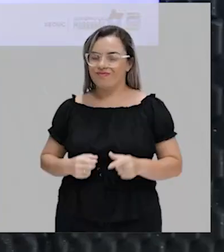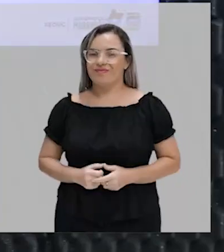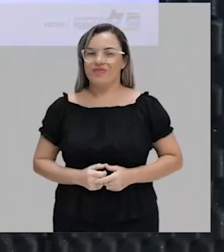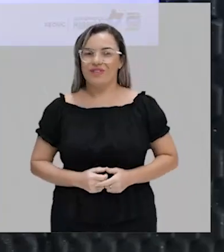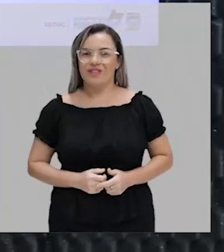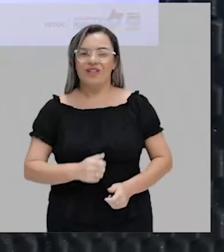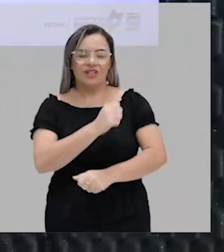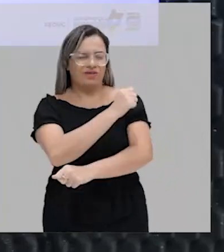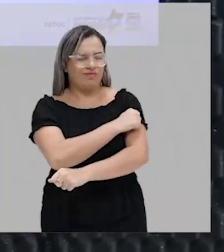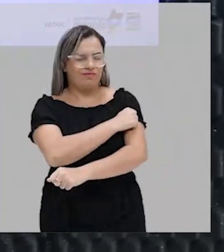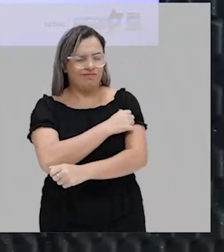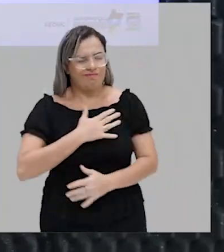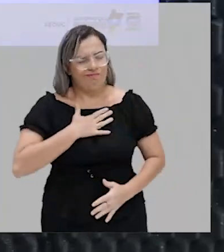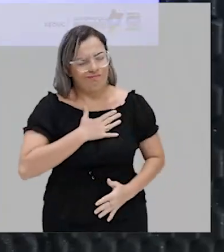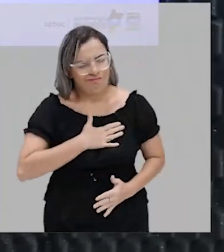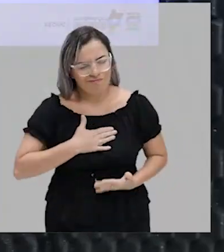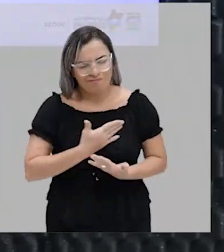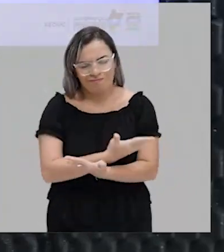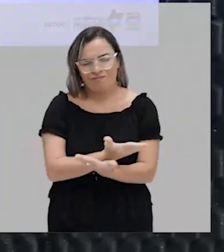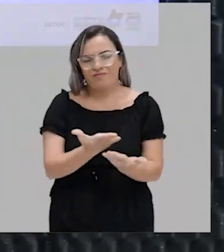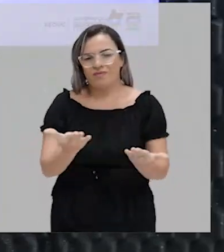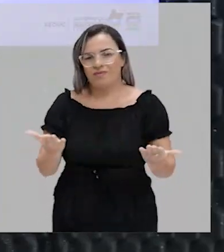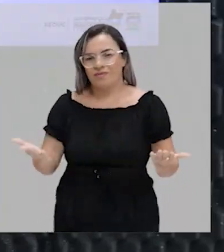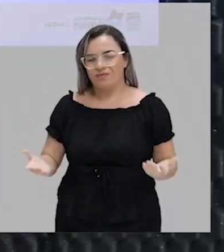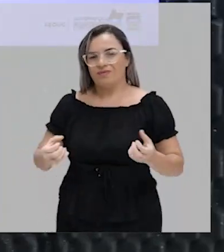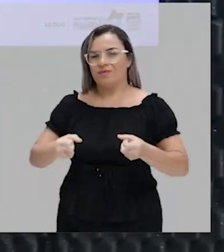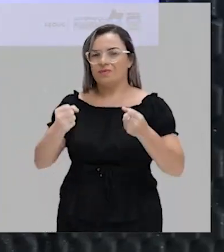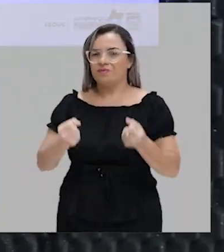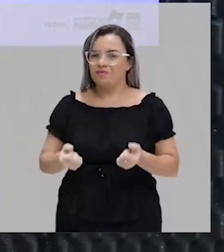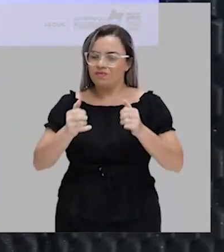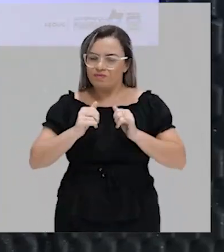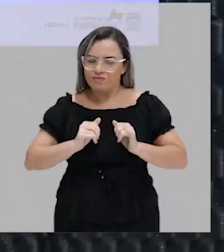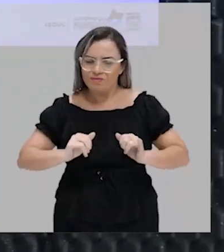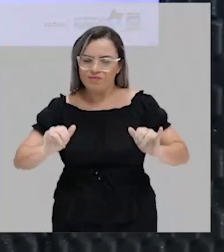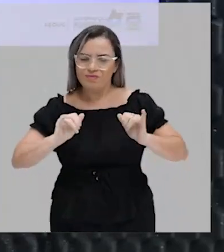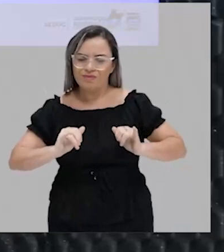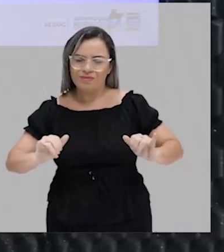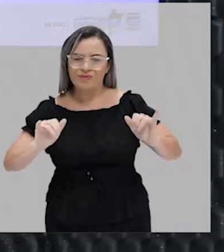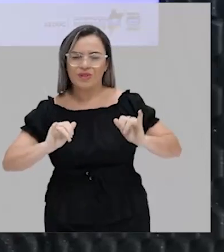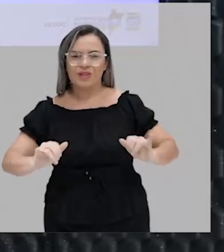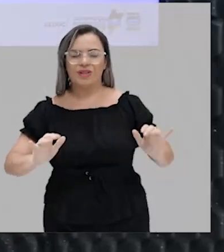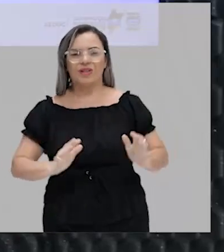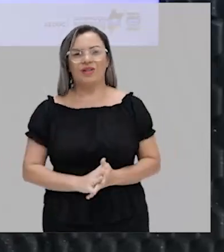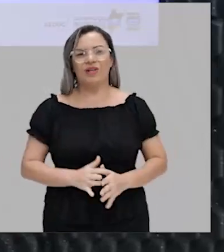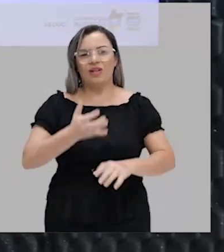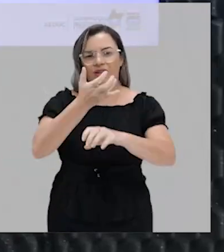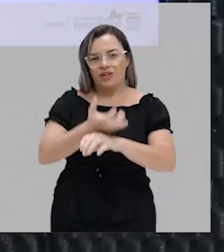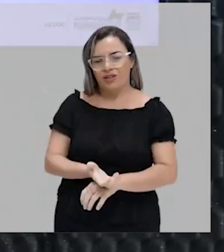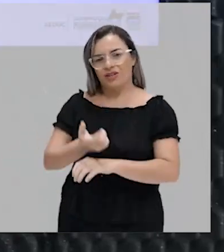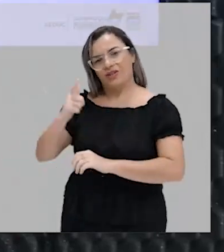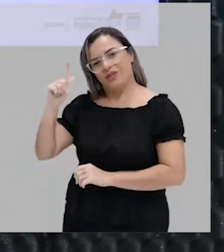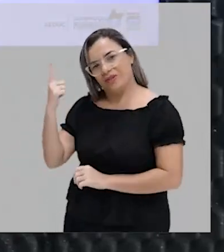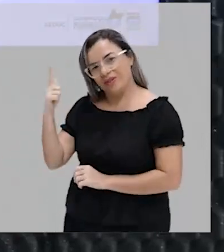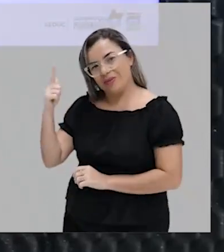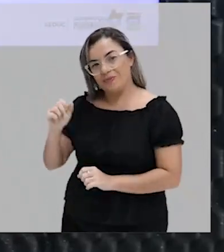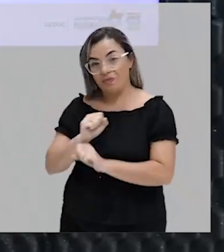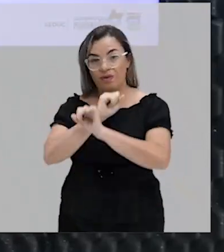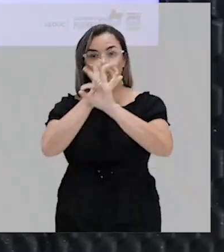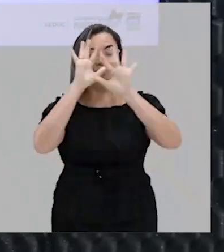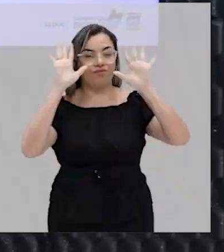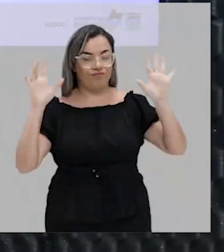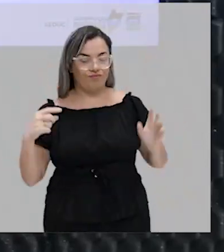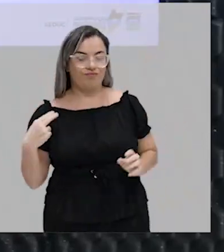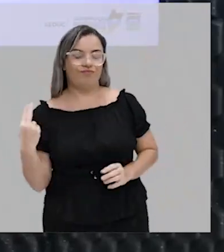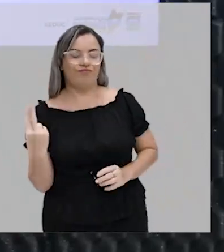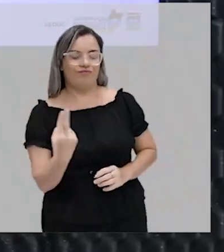é sempre um prazer imenso estar aqui com vocês, podendo compartilhar esse belo conhecimento que é a nossa geografia. E claro, estamos